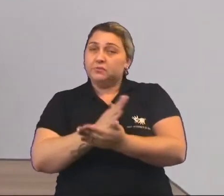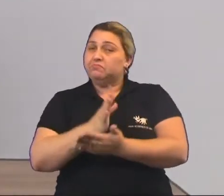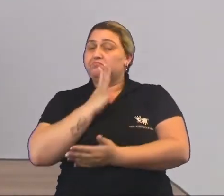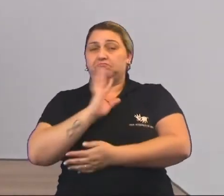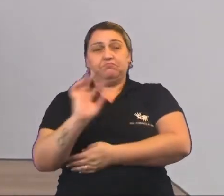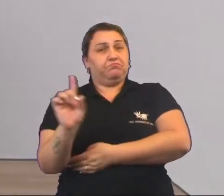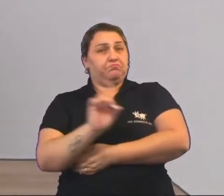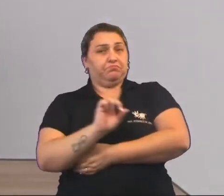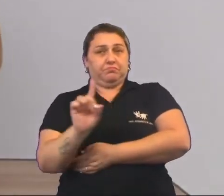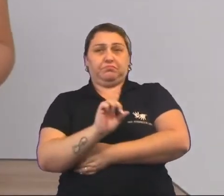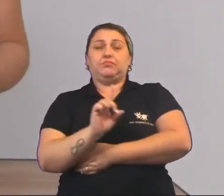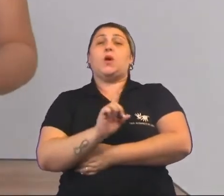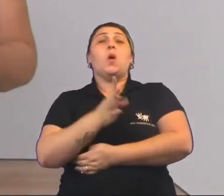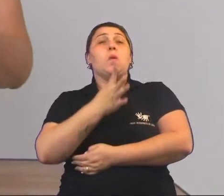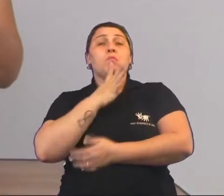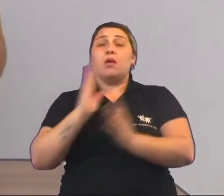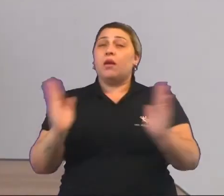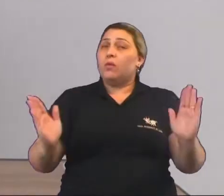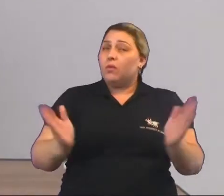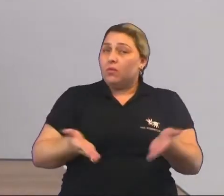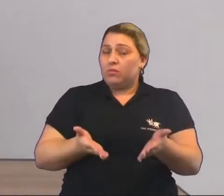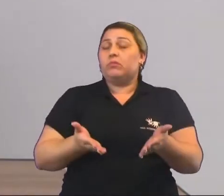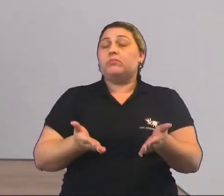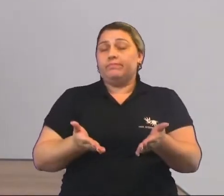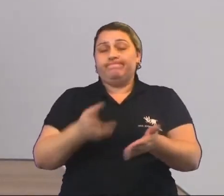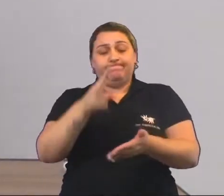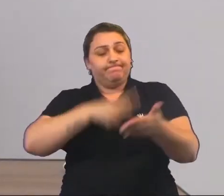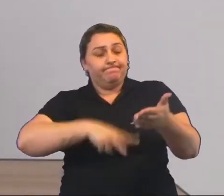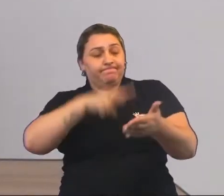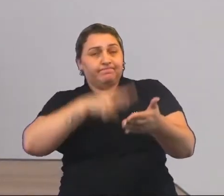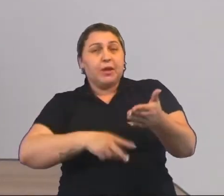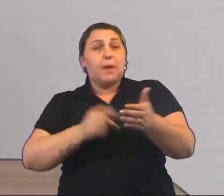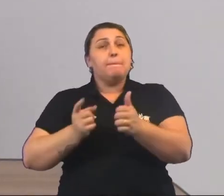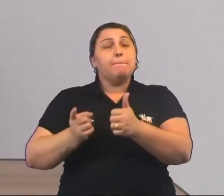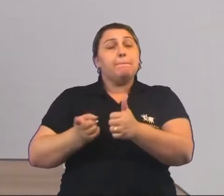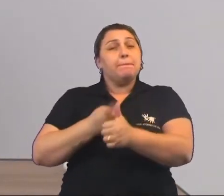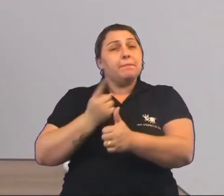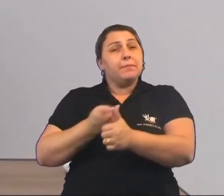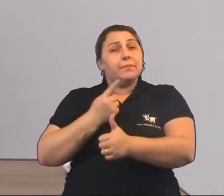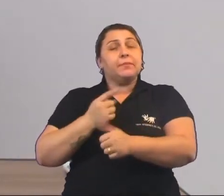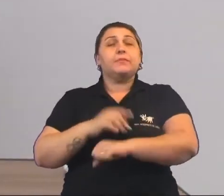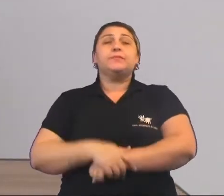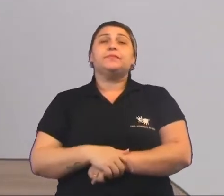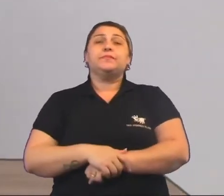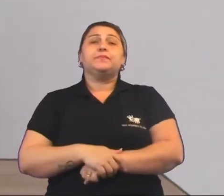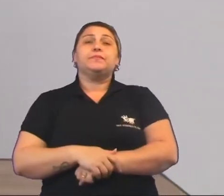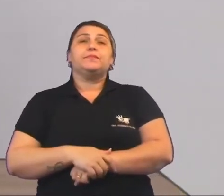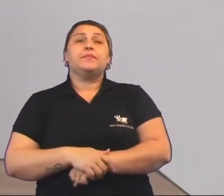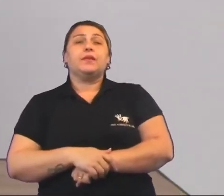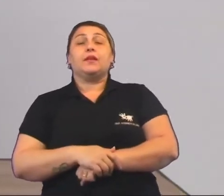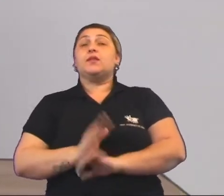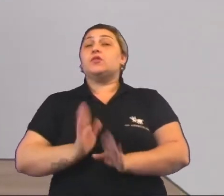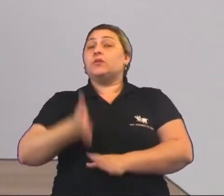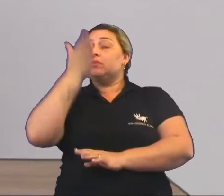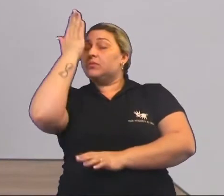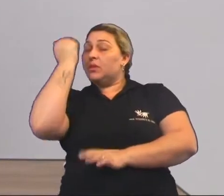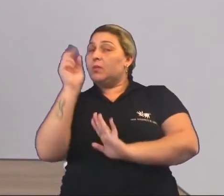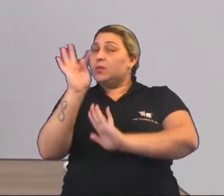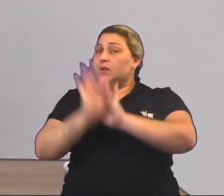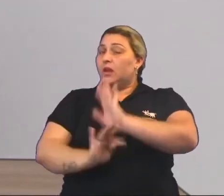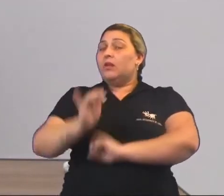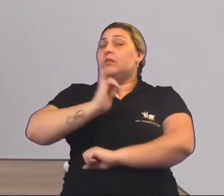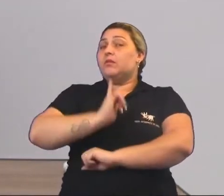não conheciam, estão, né, conhecendo, ouvindo a leitura pela primeira vez. E como nós já sabemos, o texto que lemos